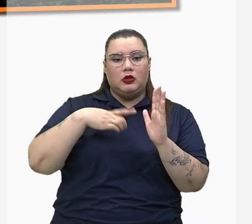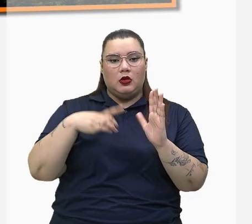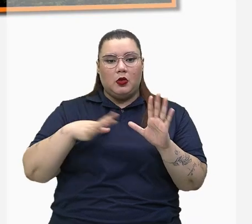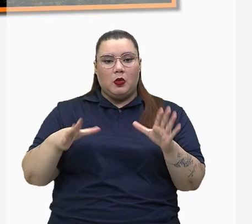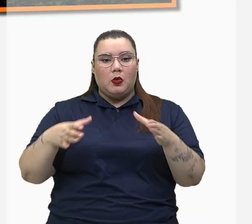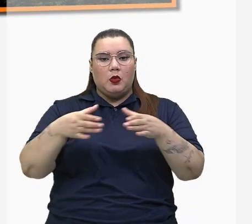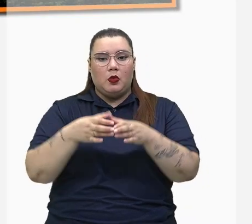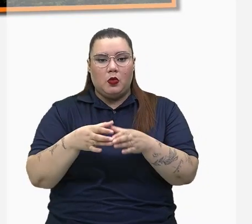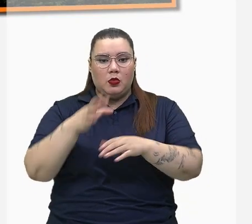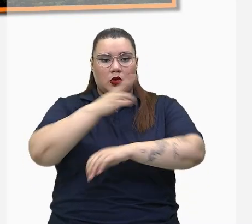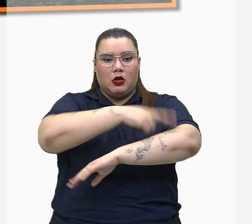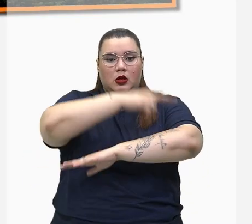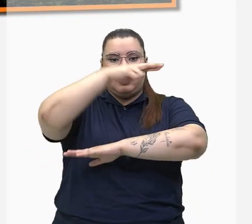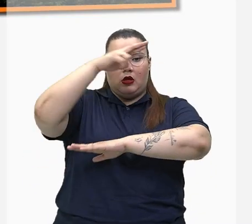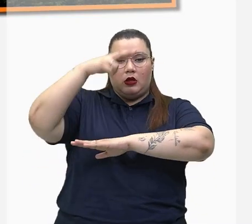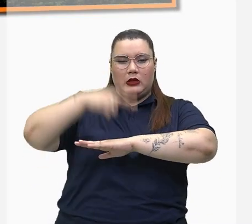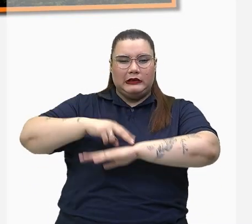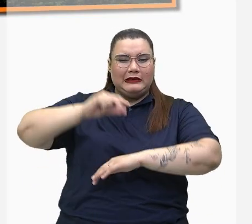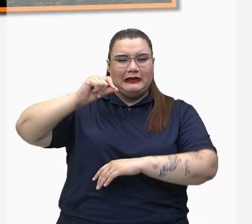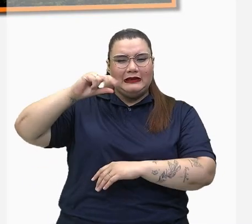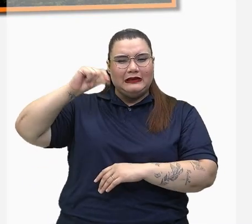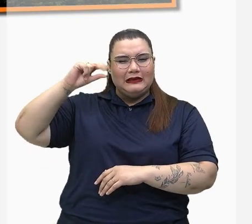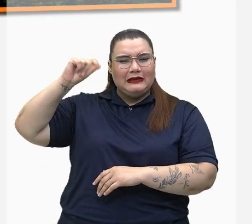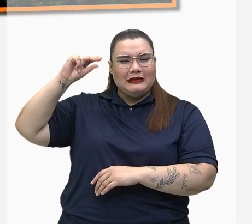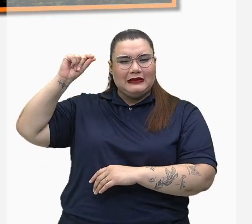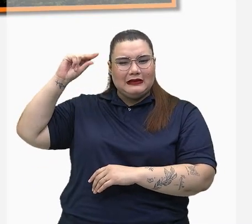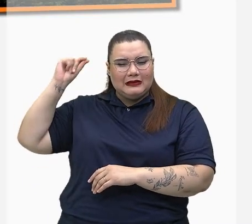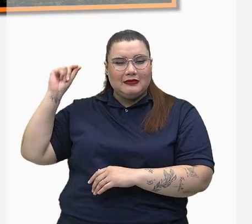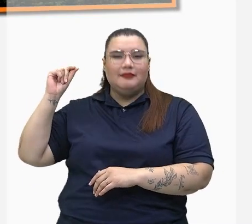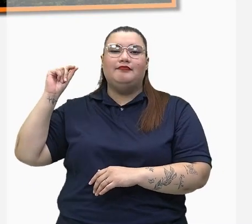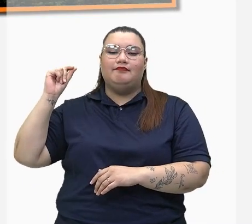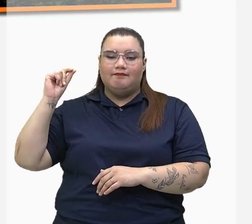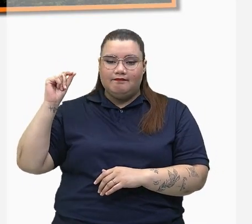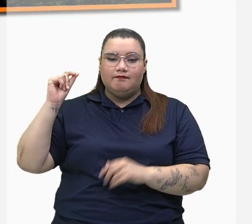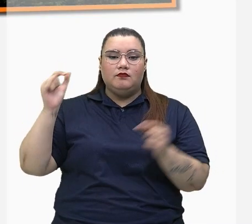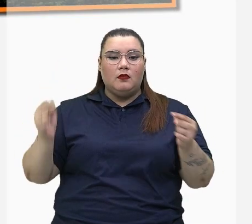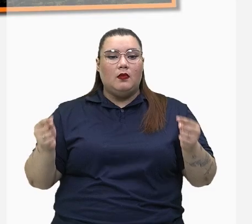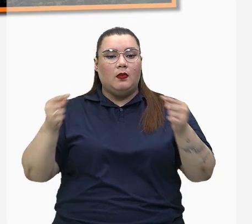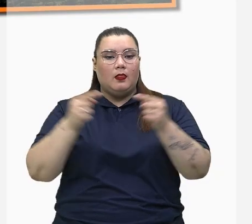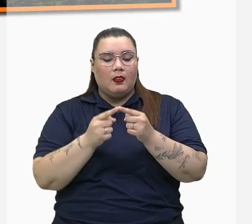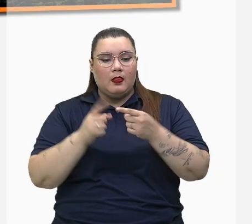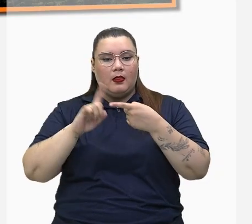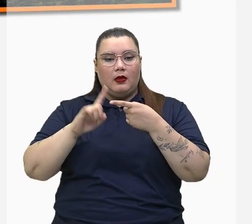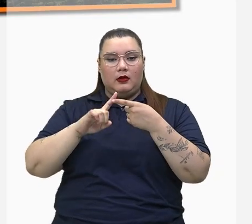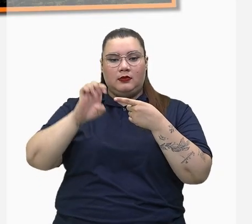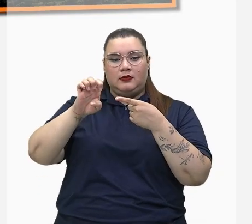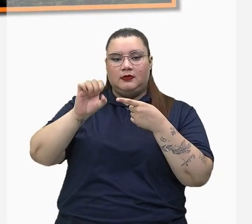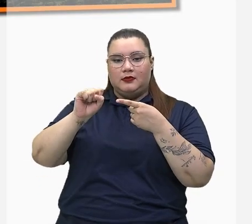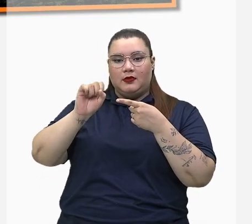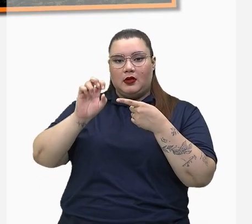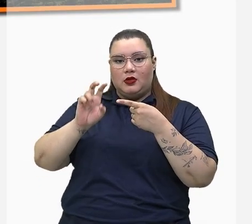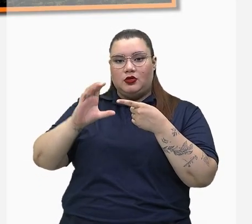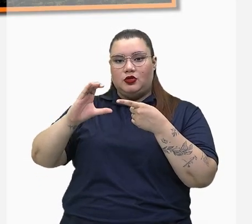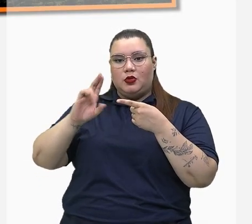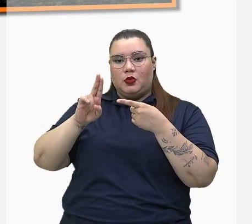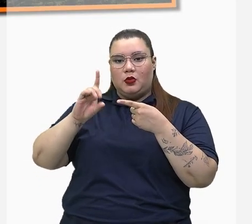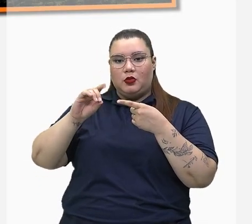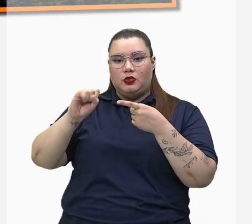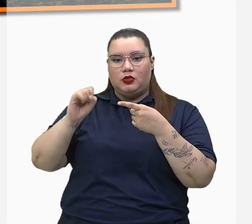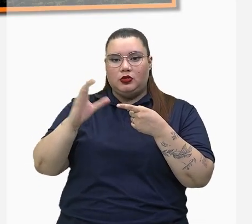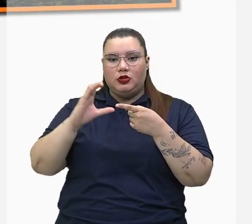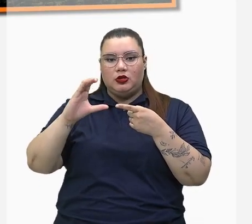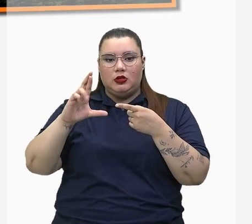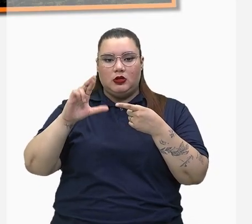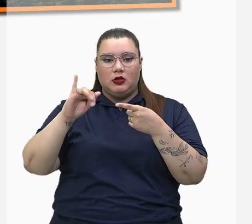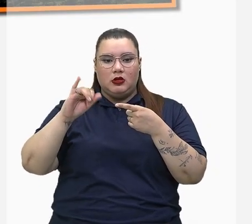de relevo bastante antigo. Ela vai abranger os escudos cristalinos, que